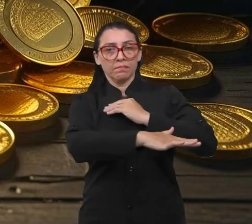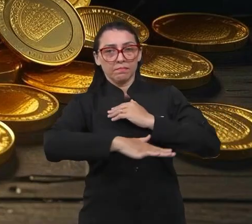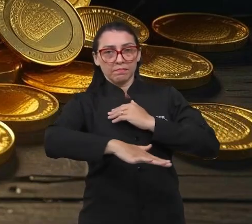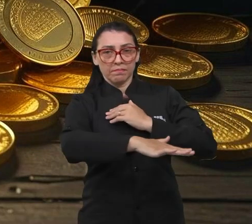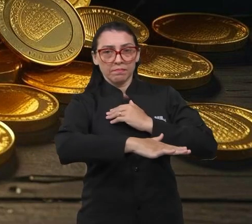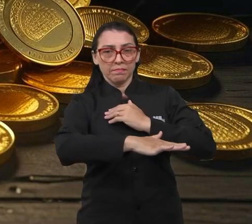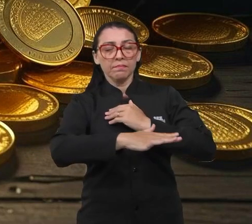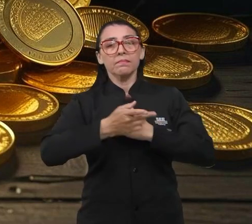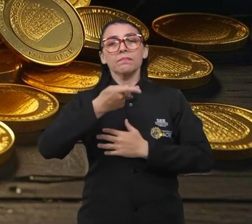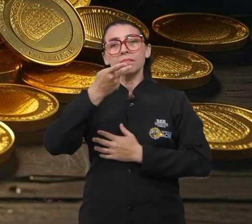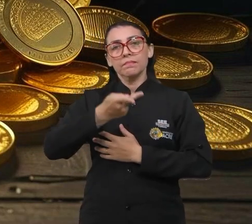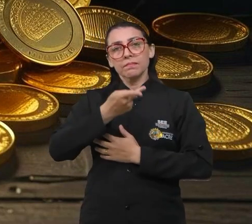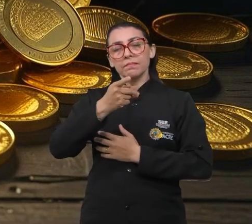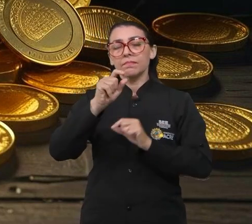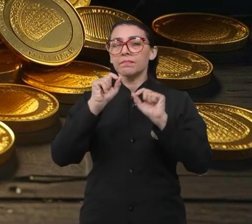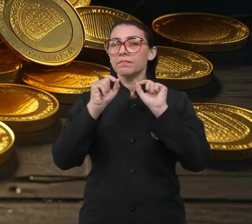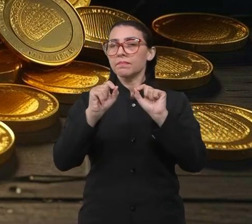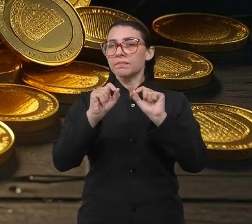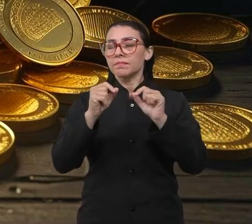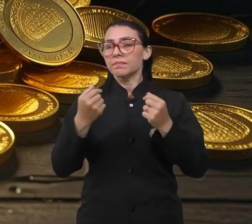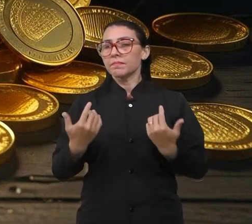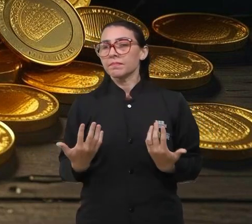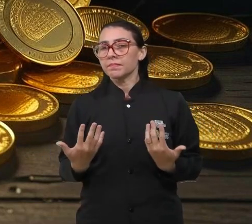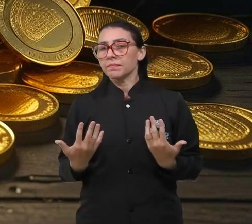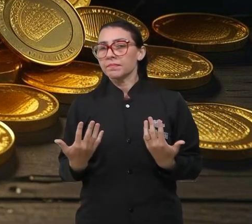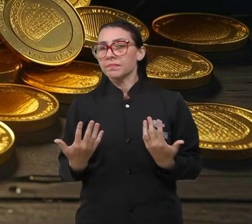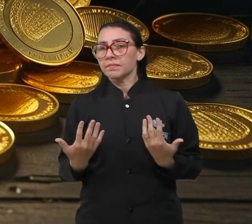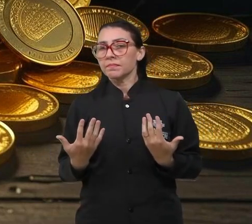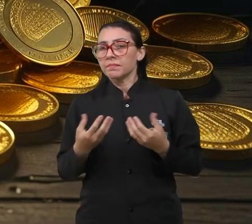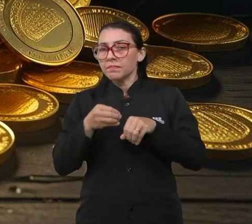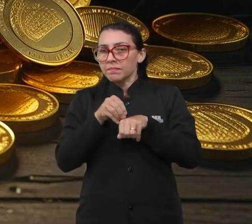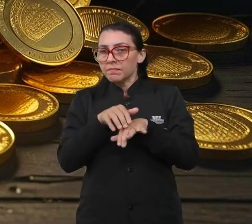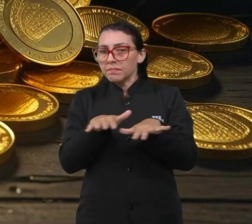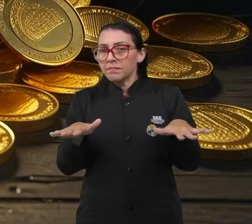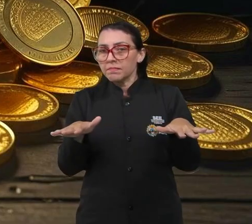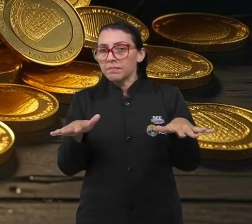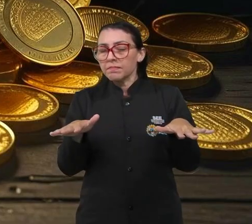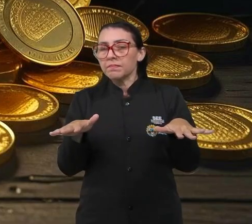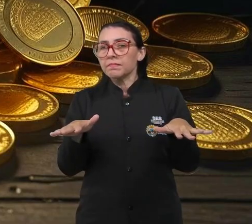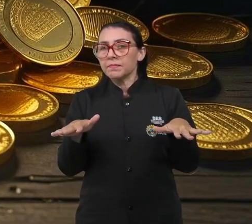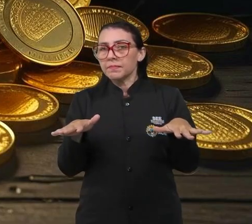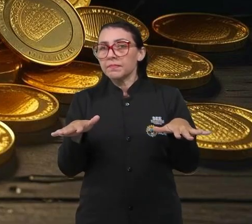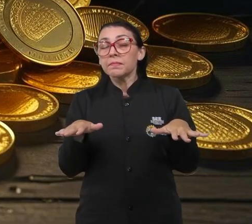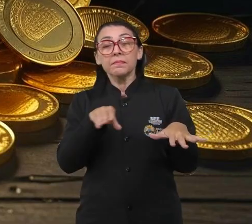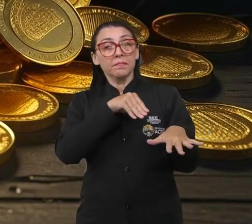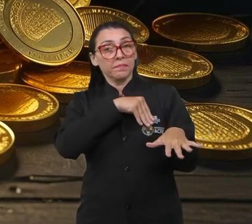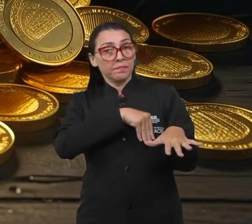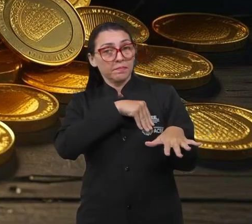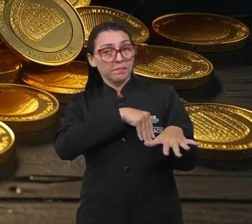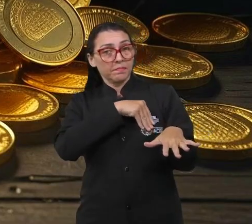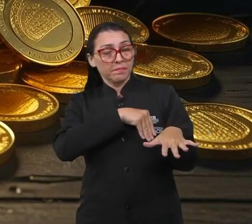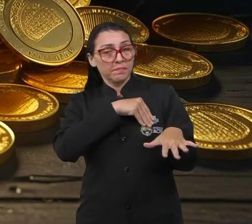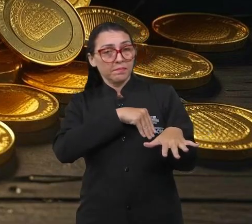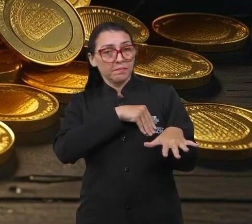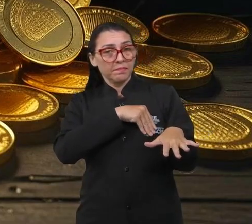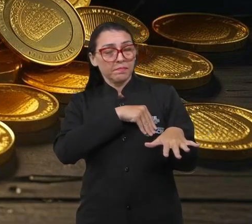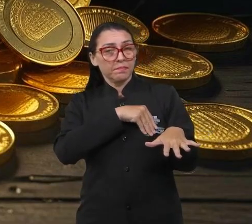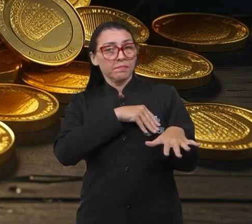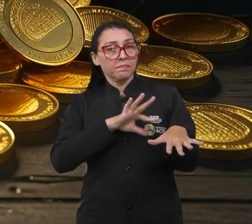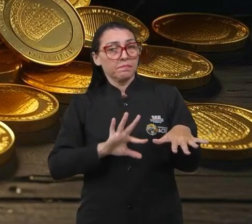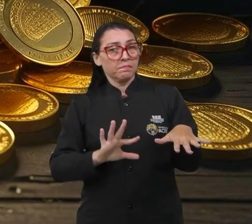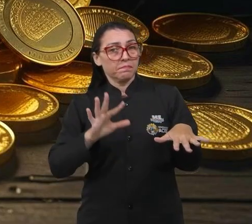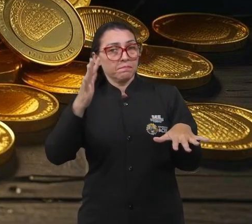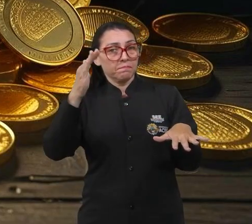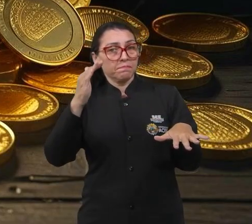sociedade, a gente está falando justamente de quê? A distribuição dessa renda, geralmente ela vai ocorrer